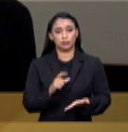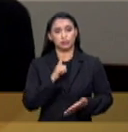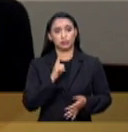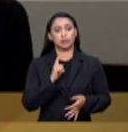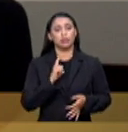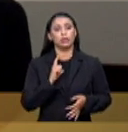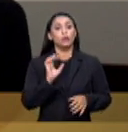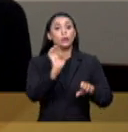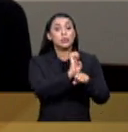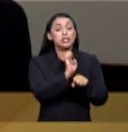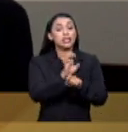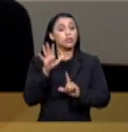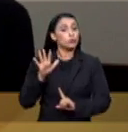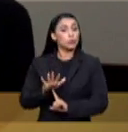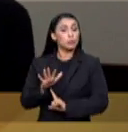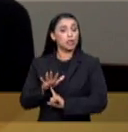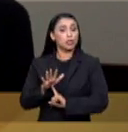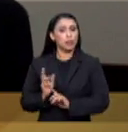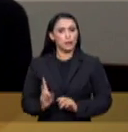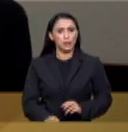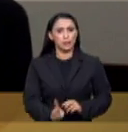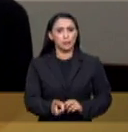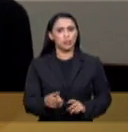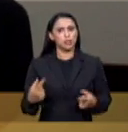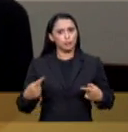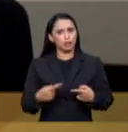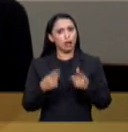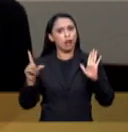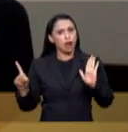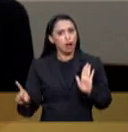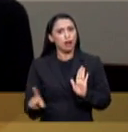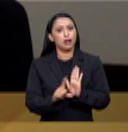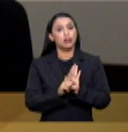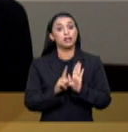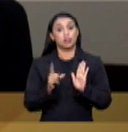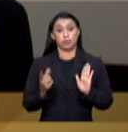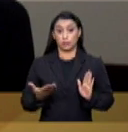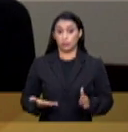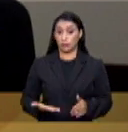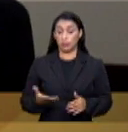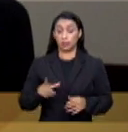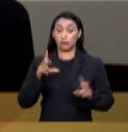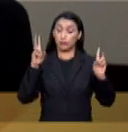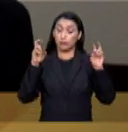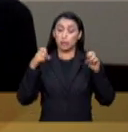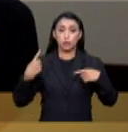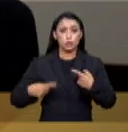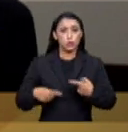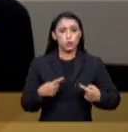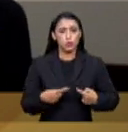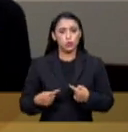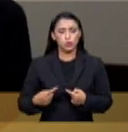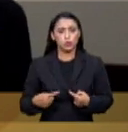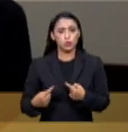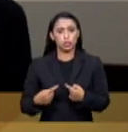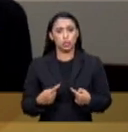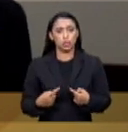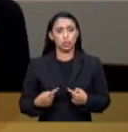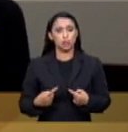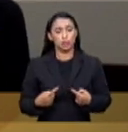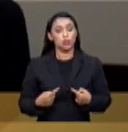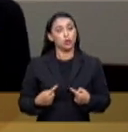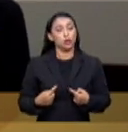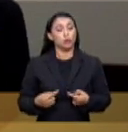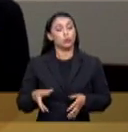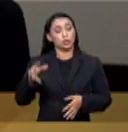o Estado do Paraná permanece com a legitimidade para discutir a interpretação dada